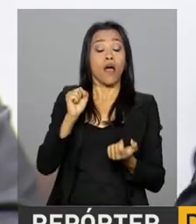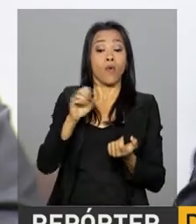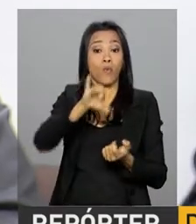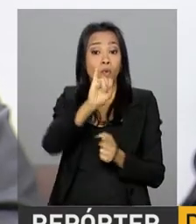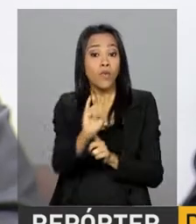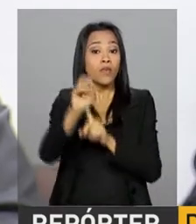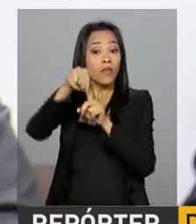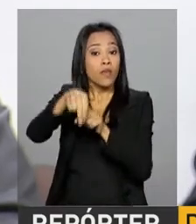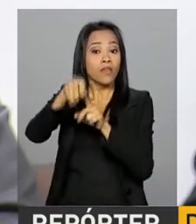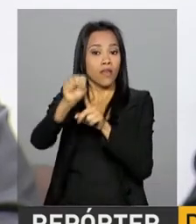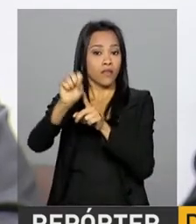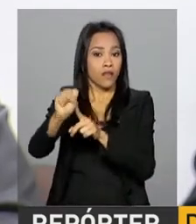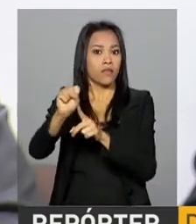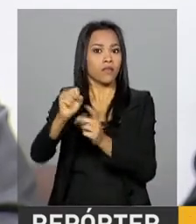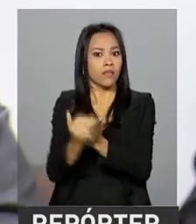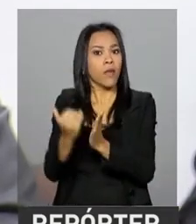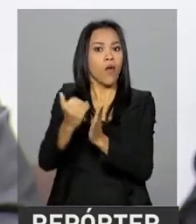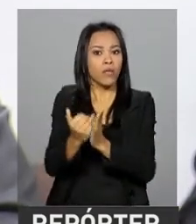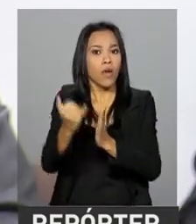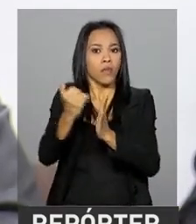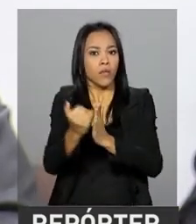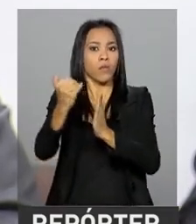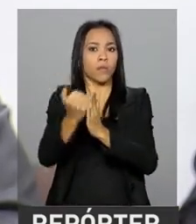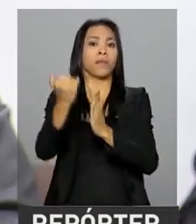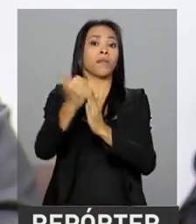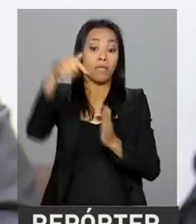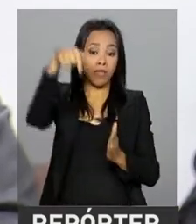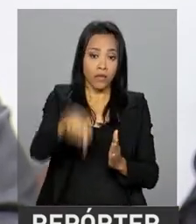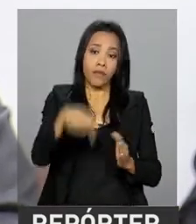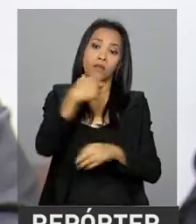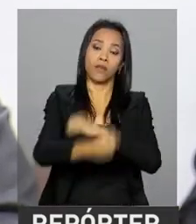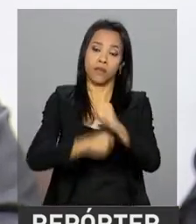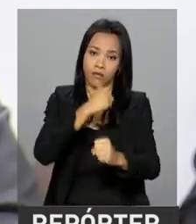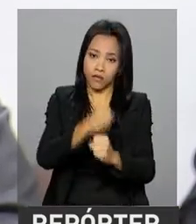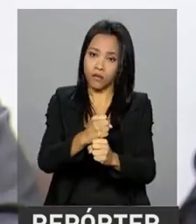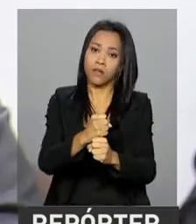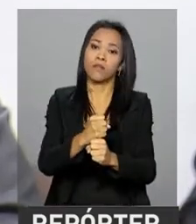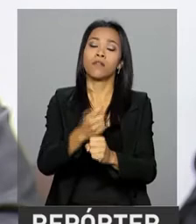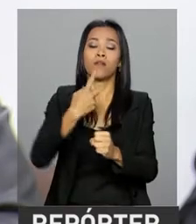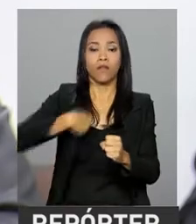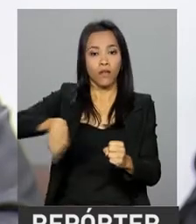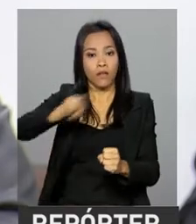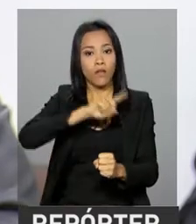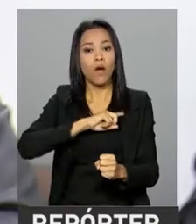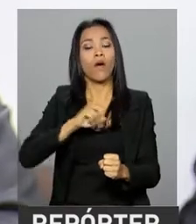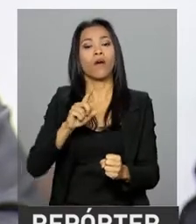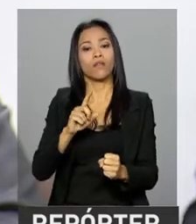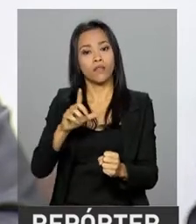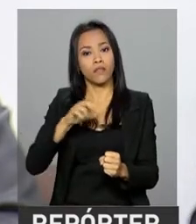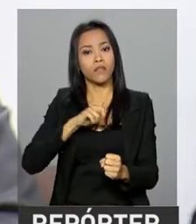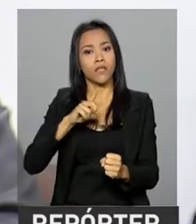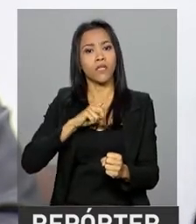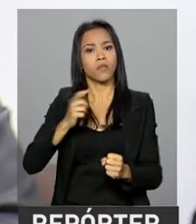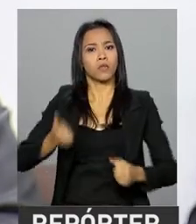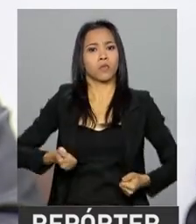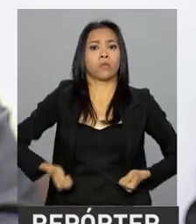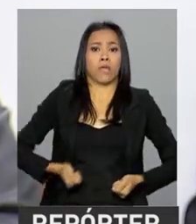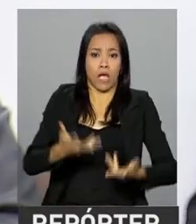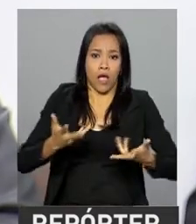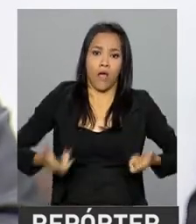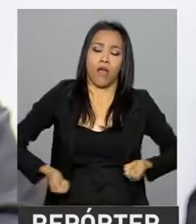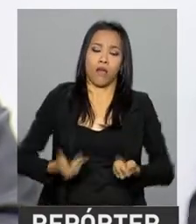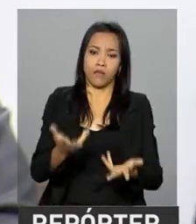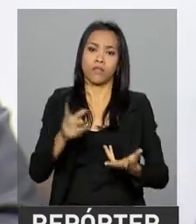aumentando continuamente e este ano nós teremos uma despesa